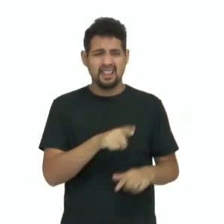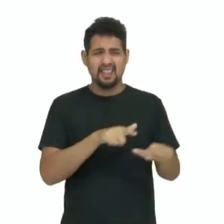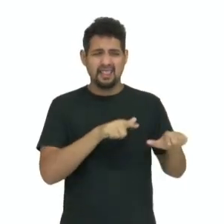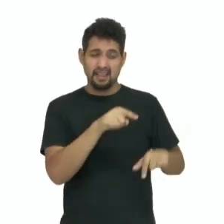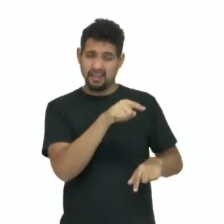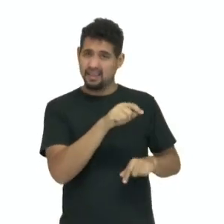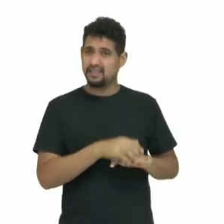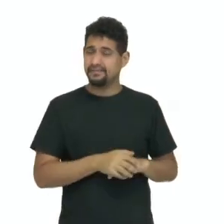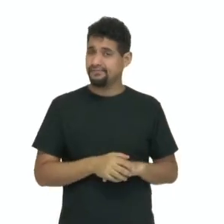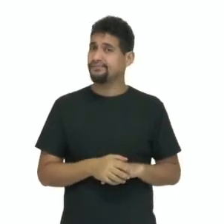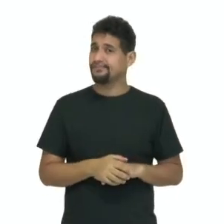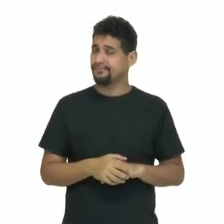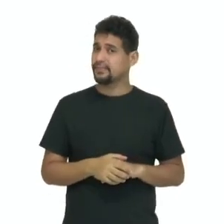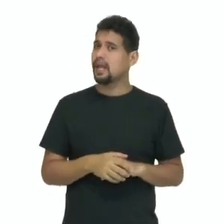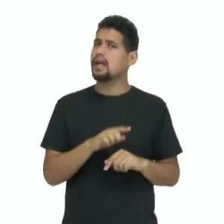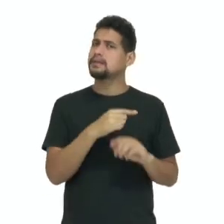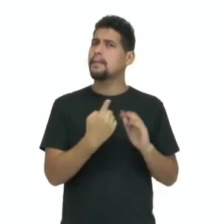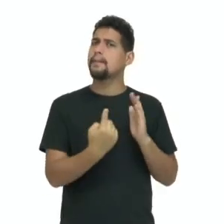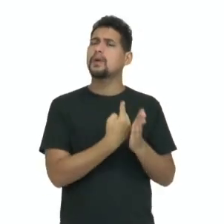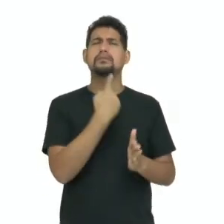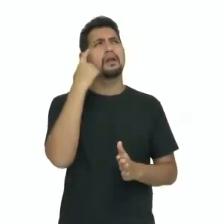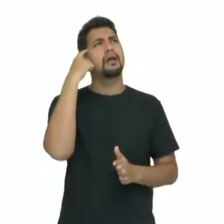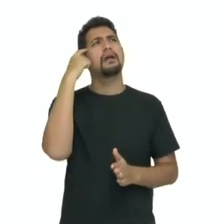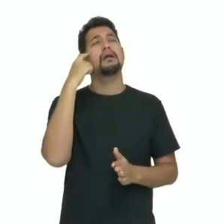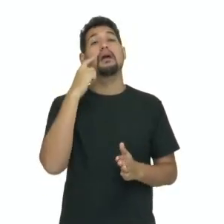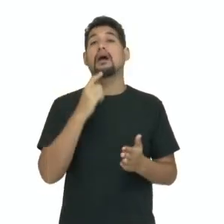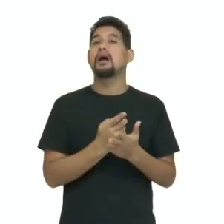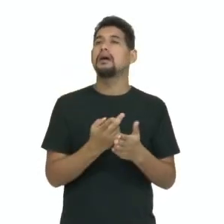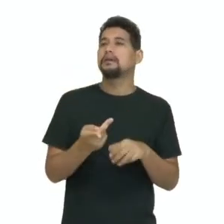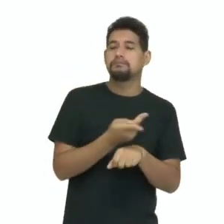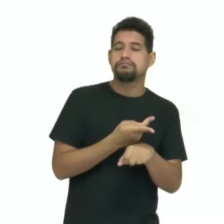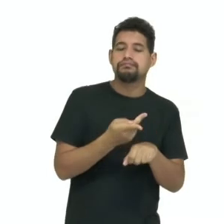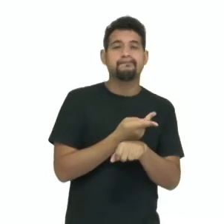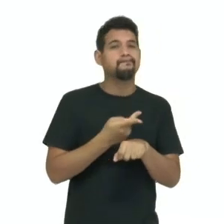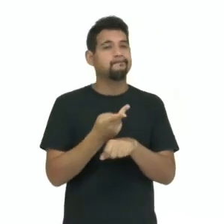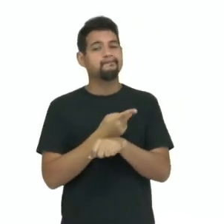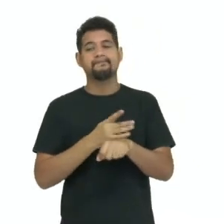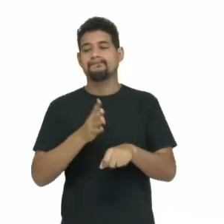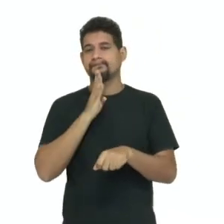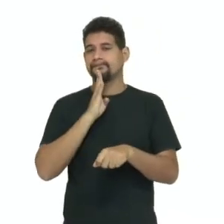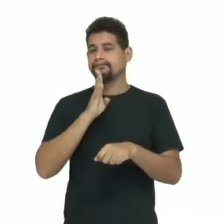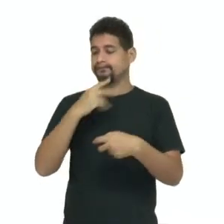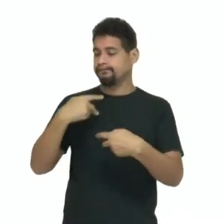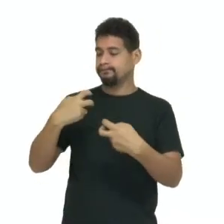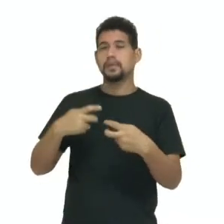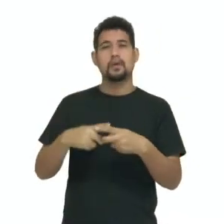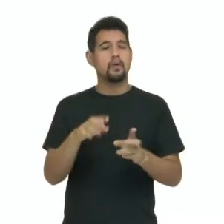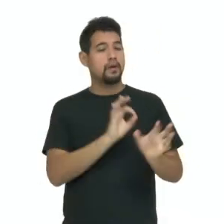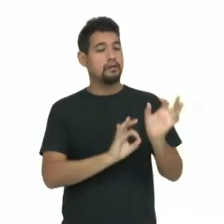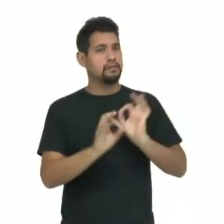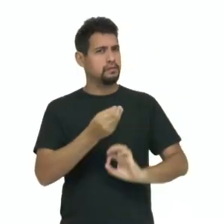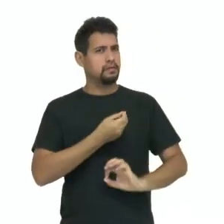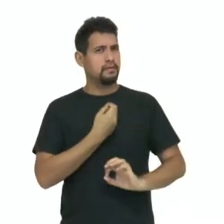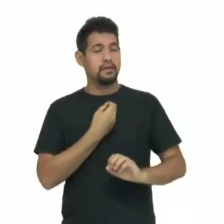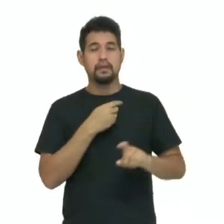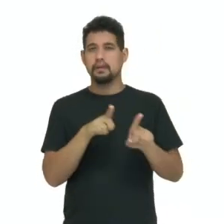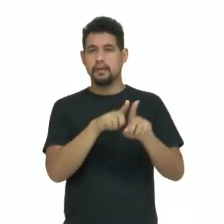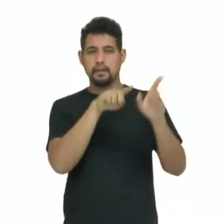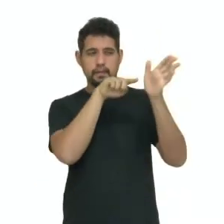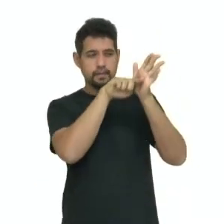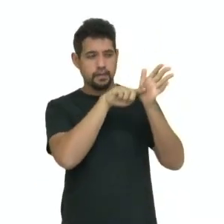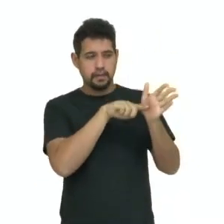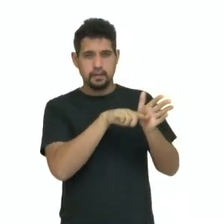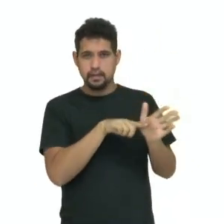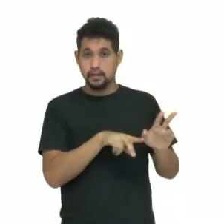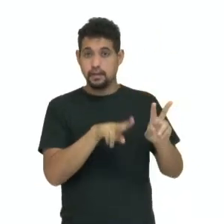vida? Esse questionamento tem relação com a busca por autoconhecimento, organização e pesquisa